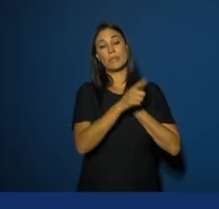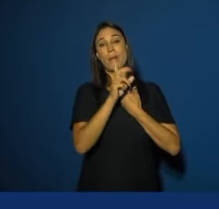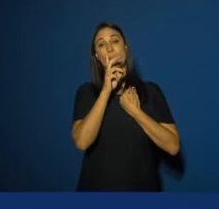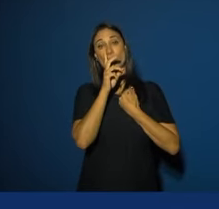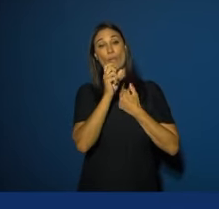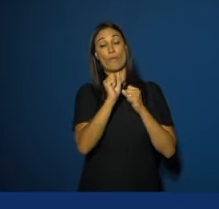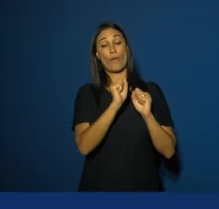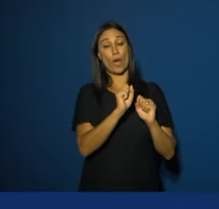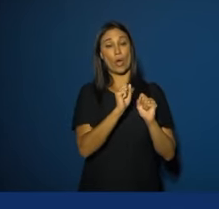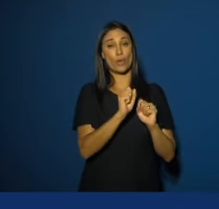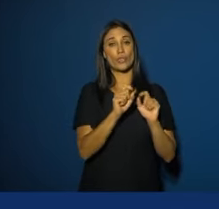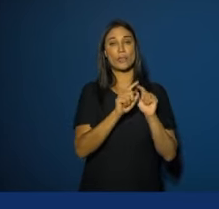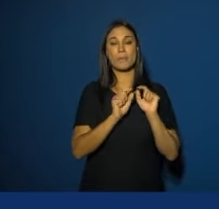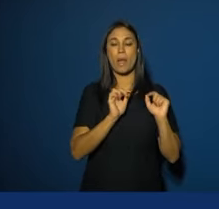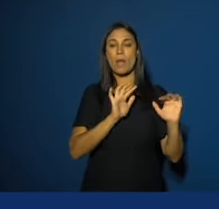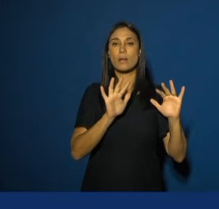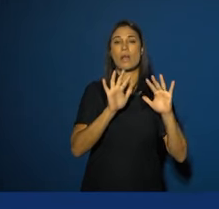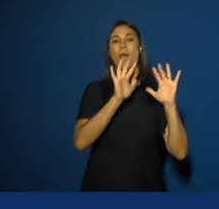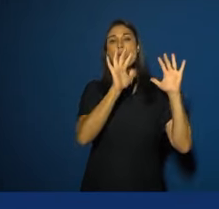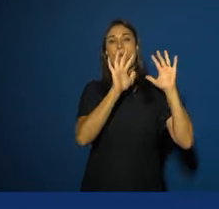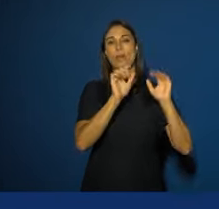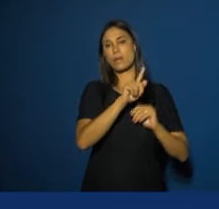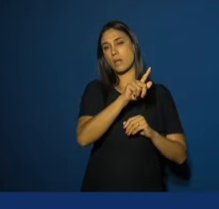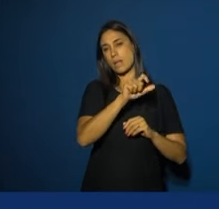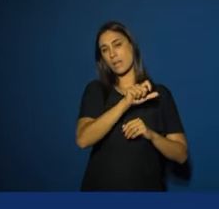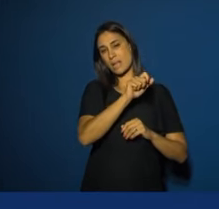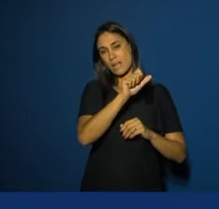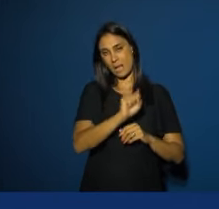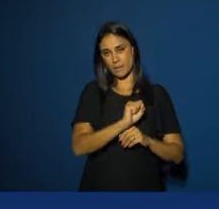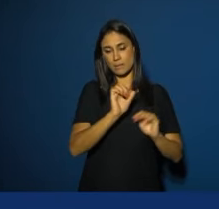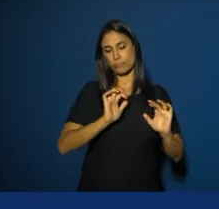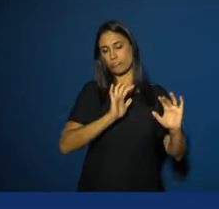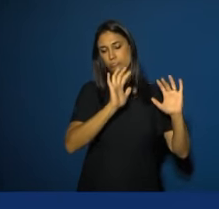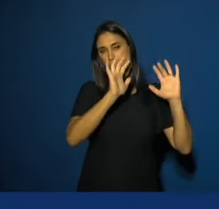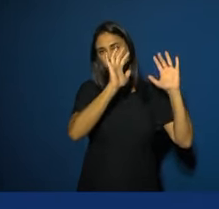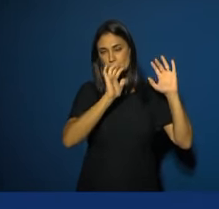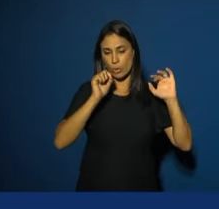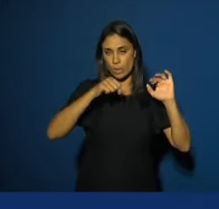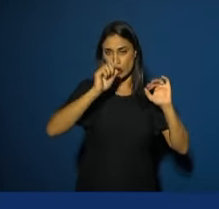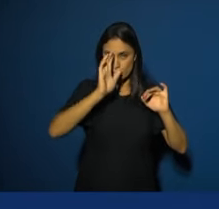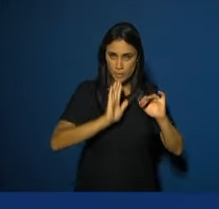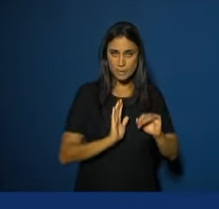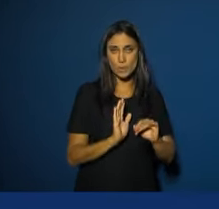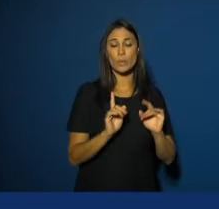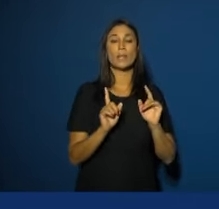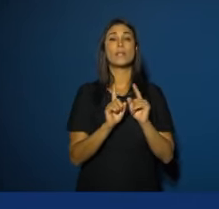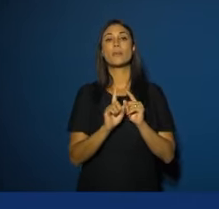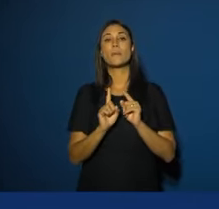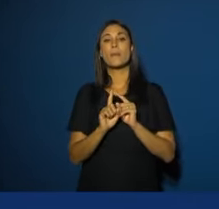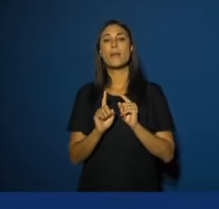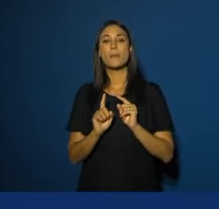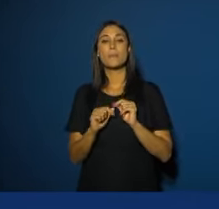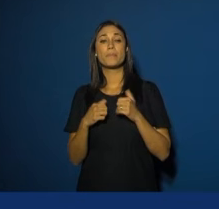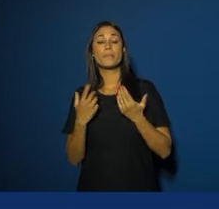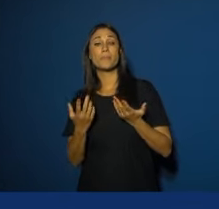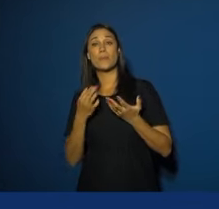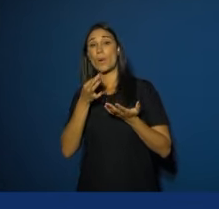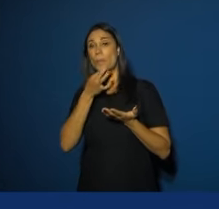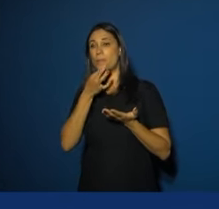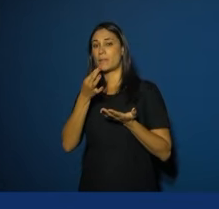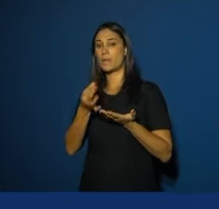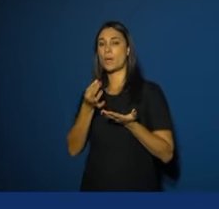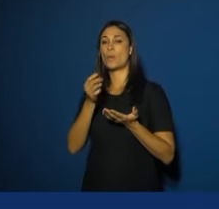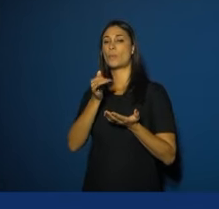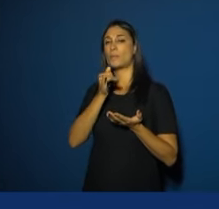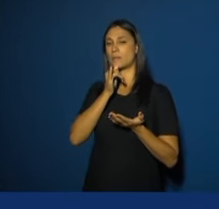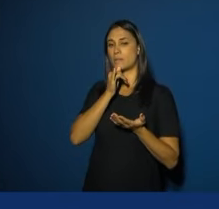latente, digamos, para gás no Brasil, no contexto também de uma liberalização gradual do mercado de gás. E do ponto de vista da